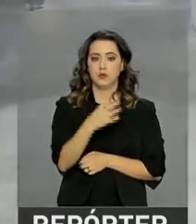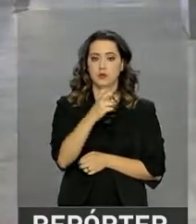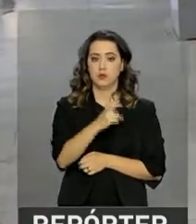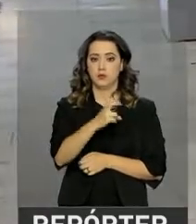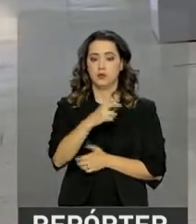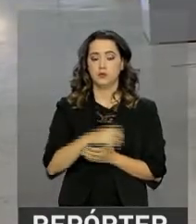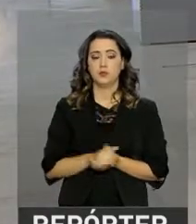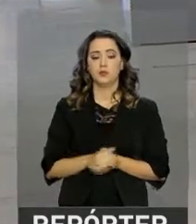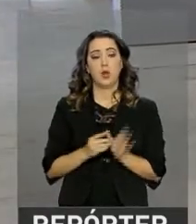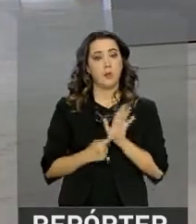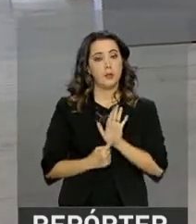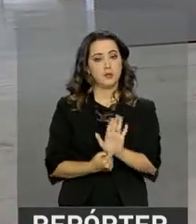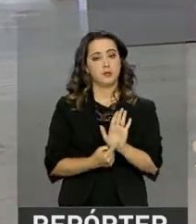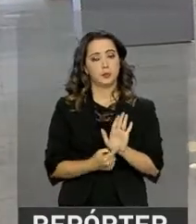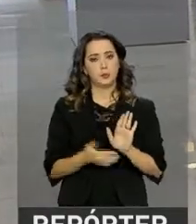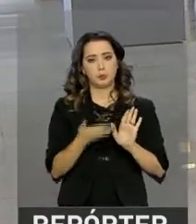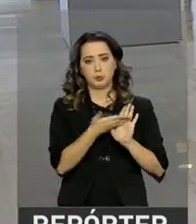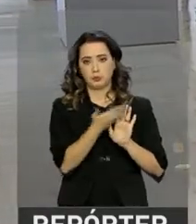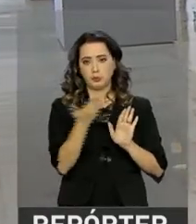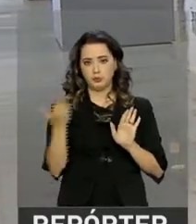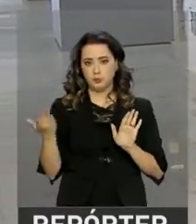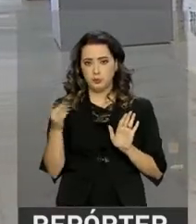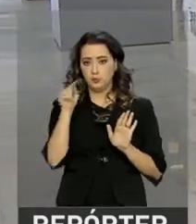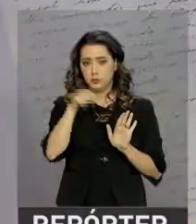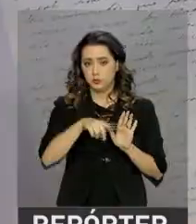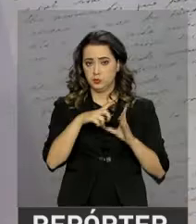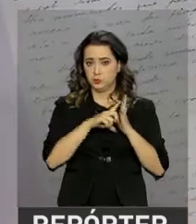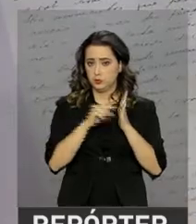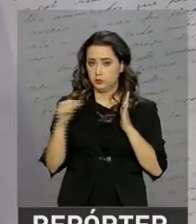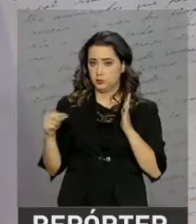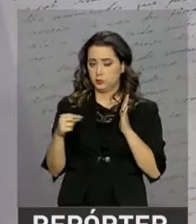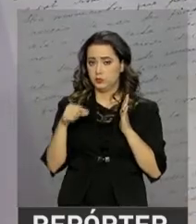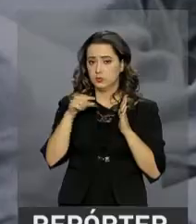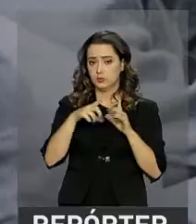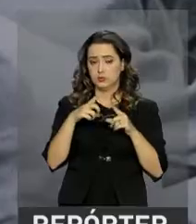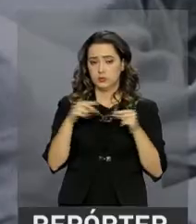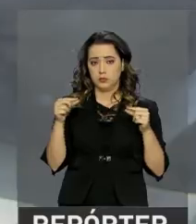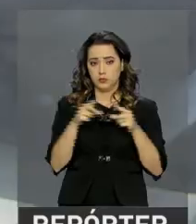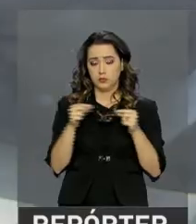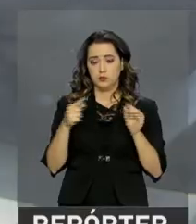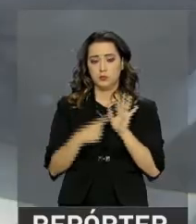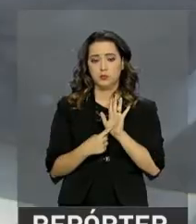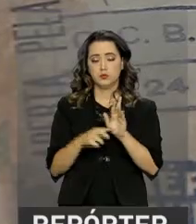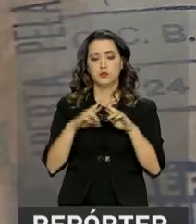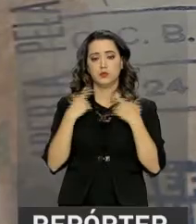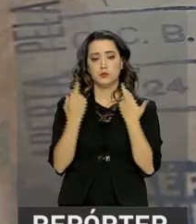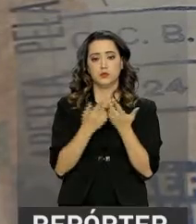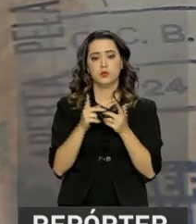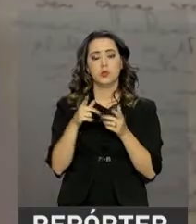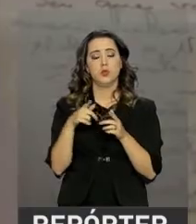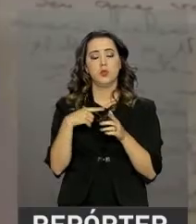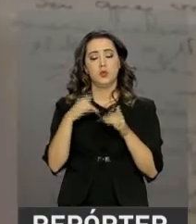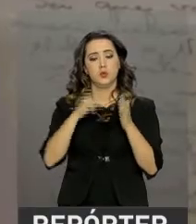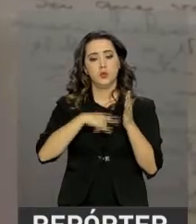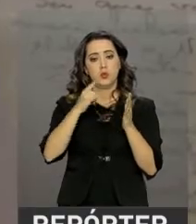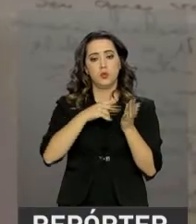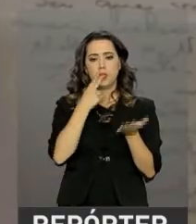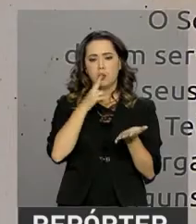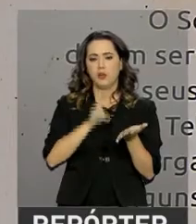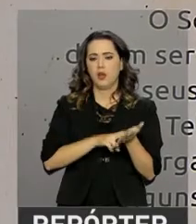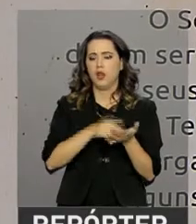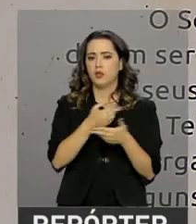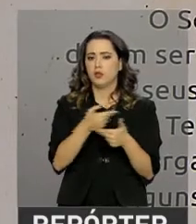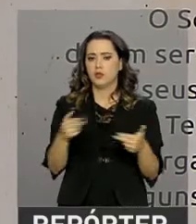1945. A mostra, montada no Palácio do Planalto, em Brasília, reúne documentos, fotos, objetos e cartas que remontam